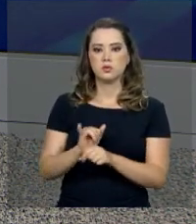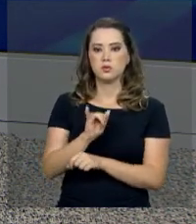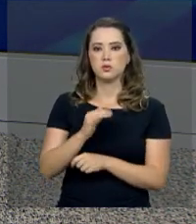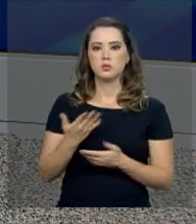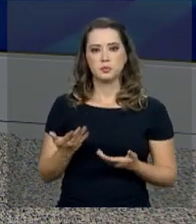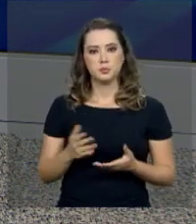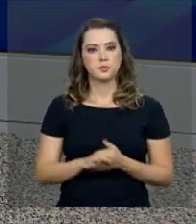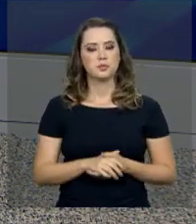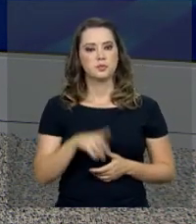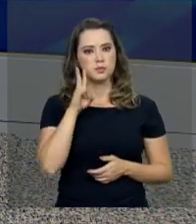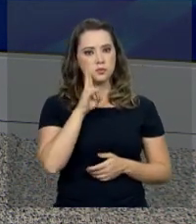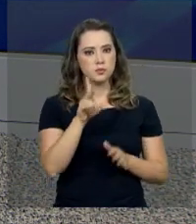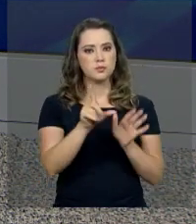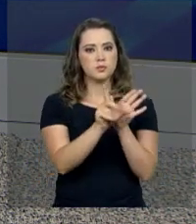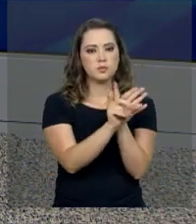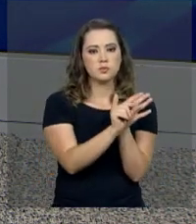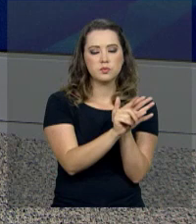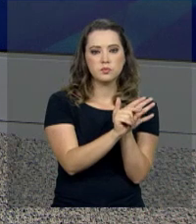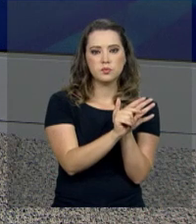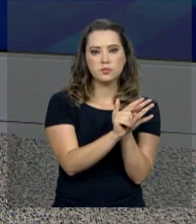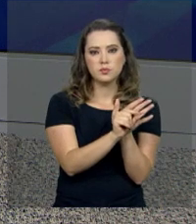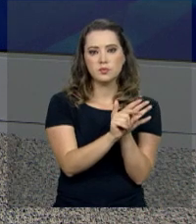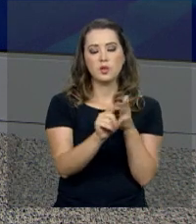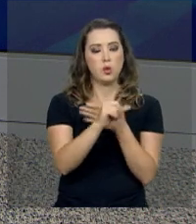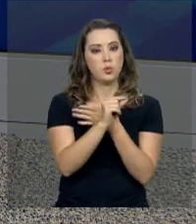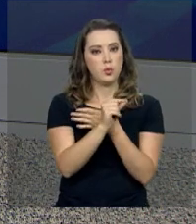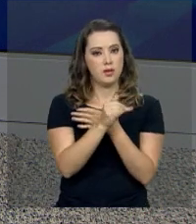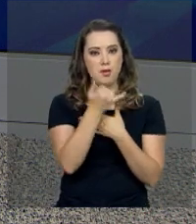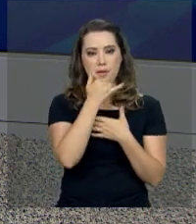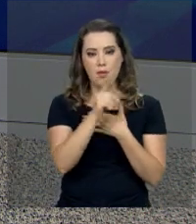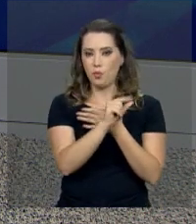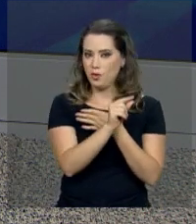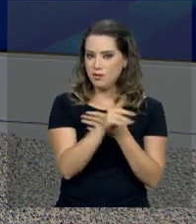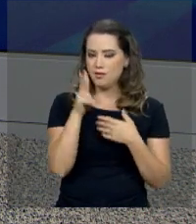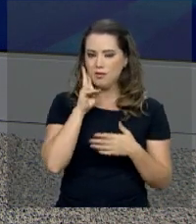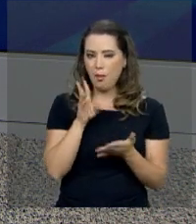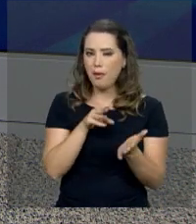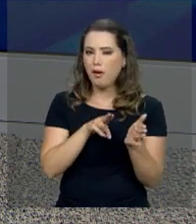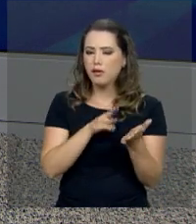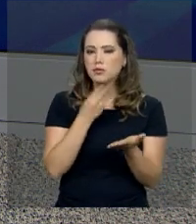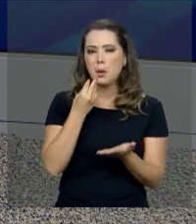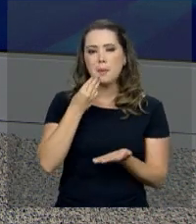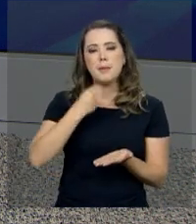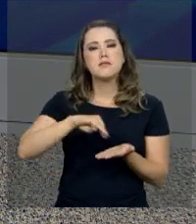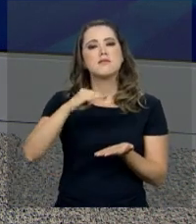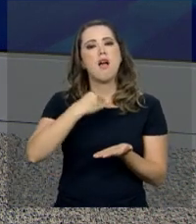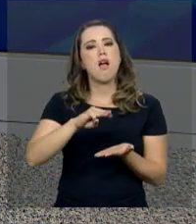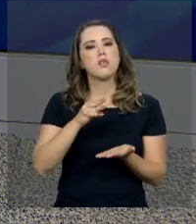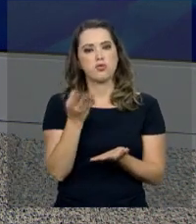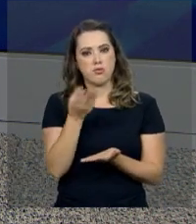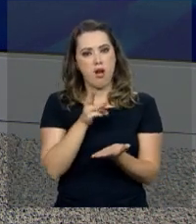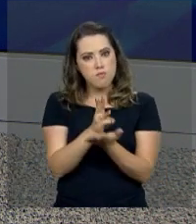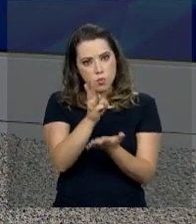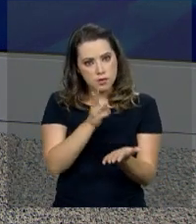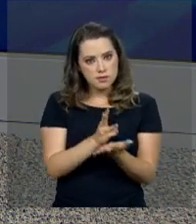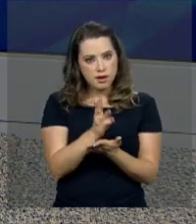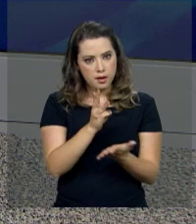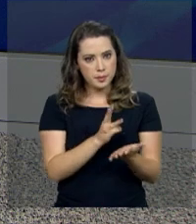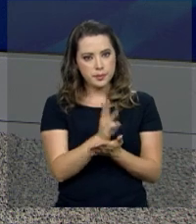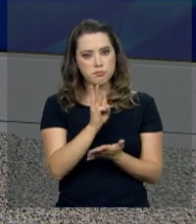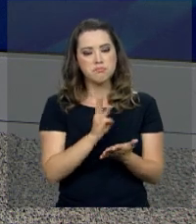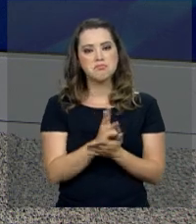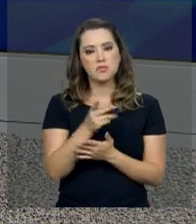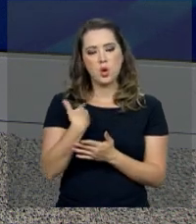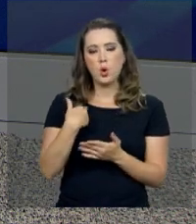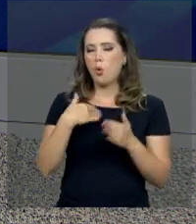canal no YouTube. Acesse também o nosso perfil no Twitter. Você pode mandar suas sugestões de reportagens e dúvidas sobre programas e